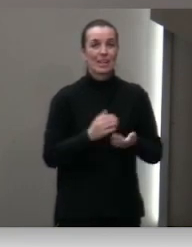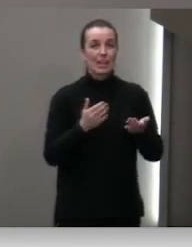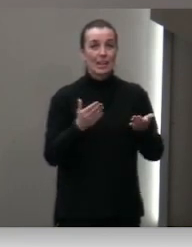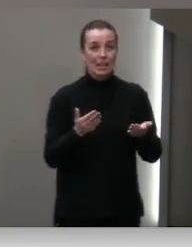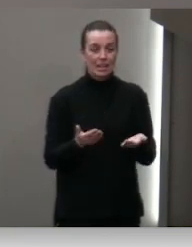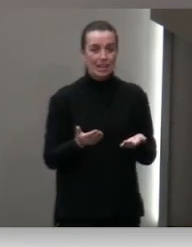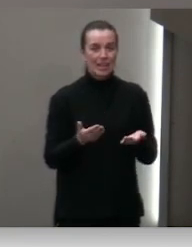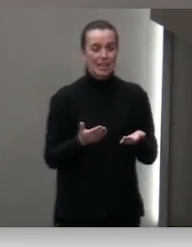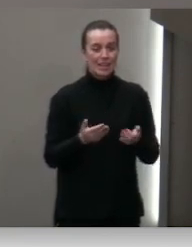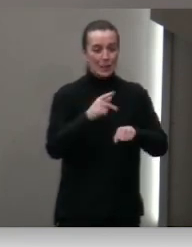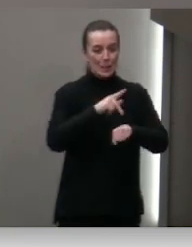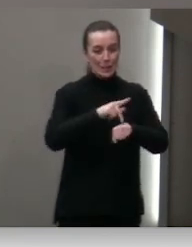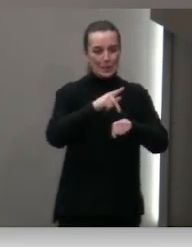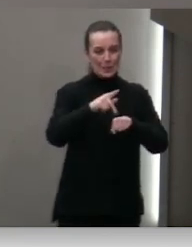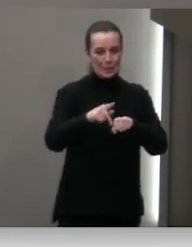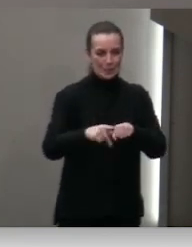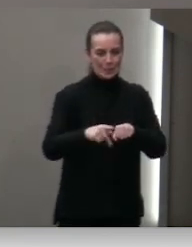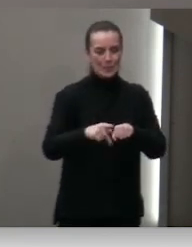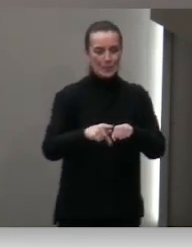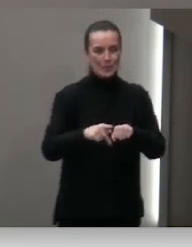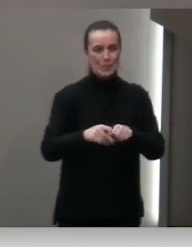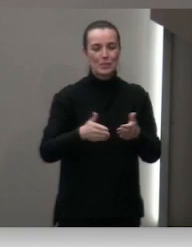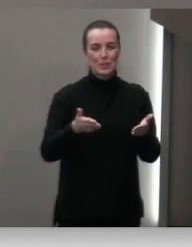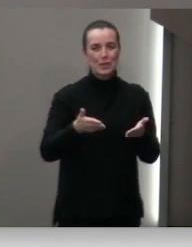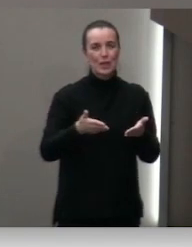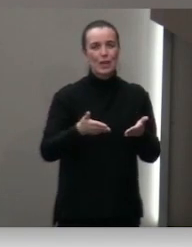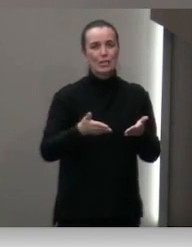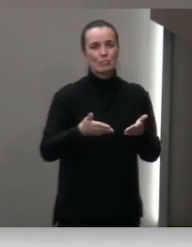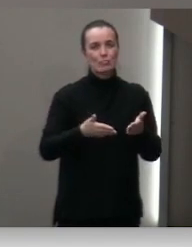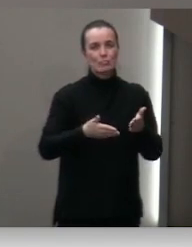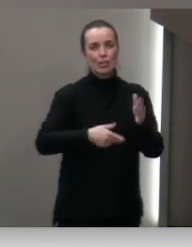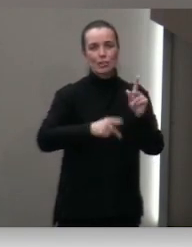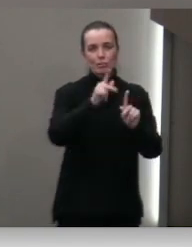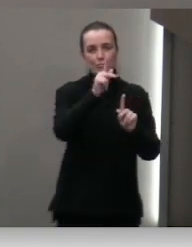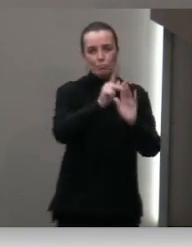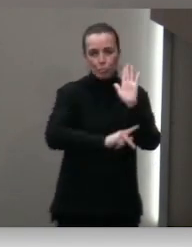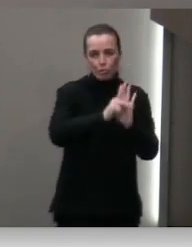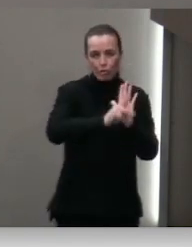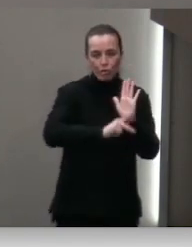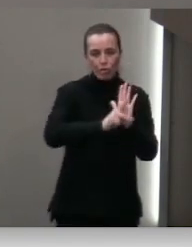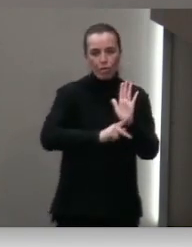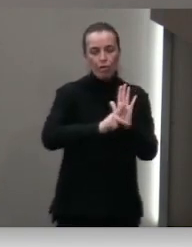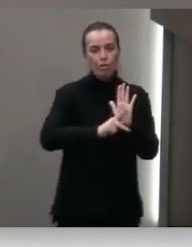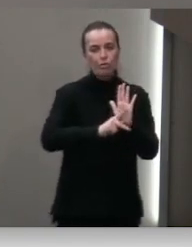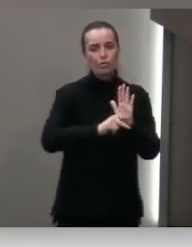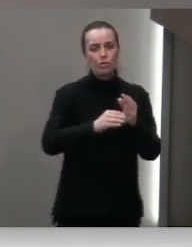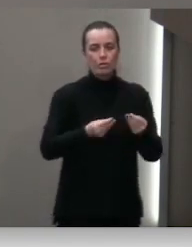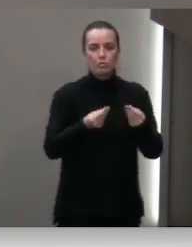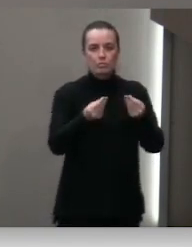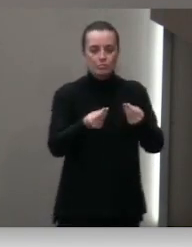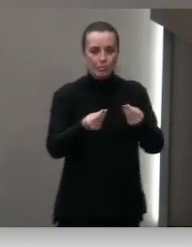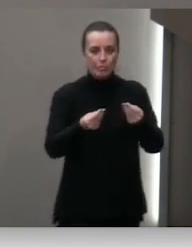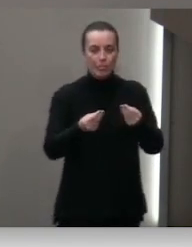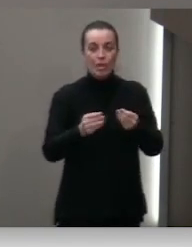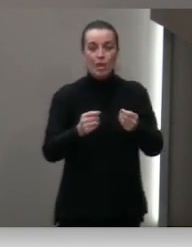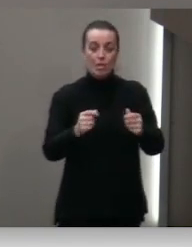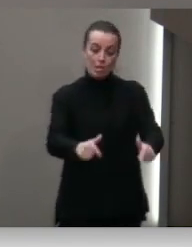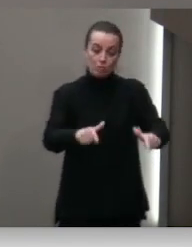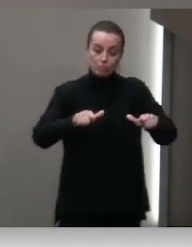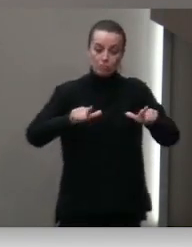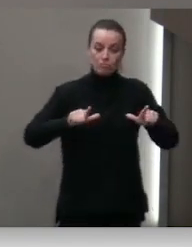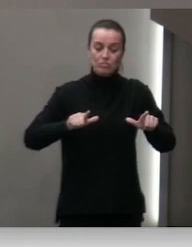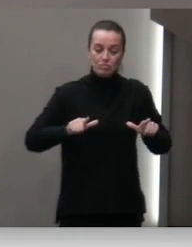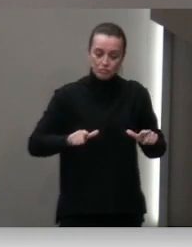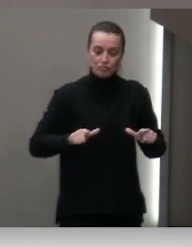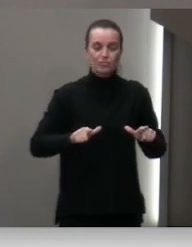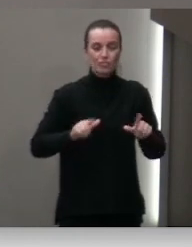sociedade passo-fundense, apresentamos esse projeto de resolução concedido o título de vereador emérito ao